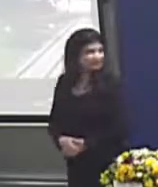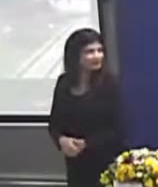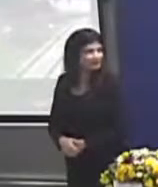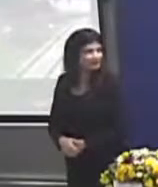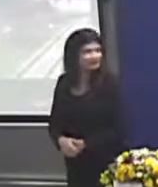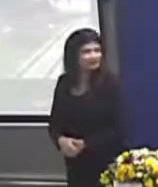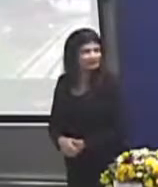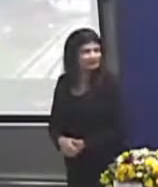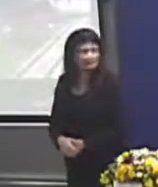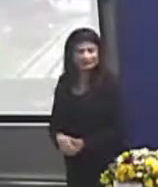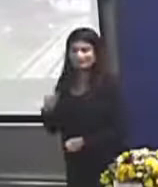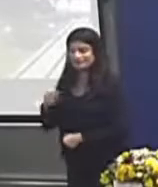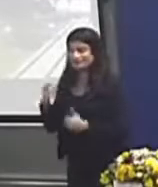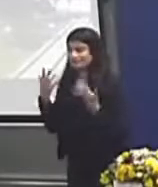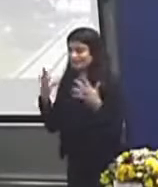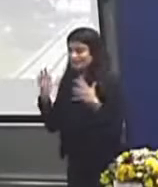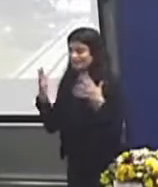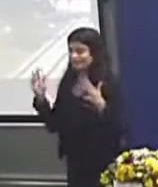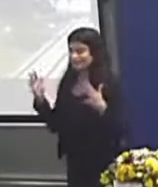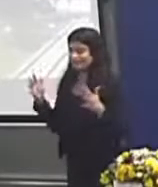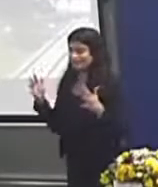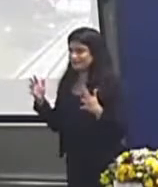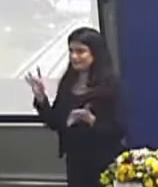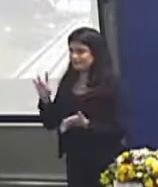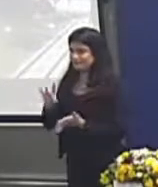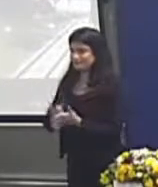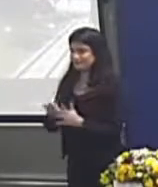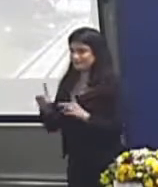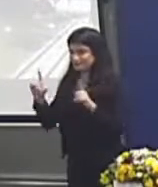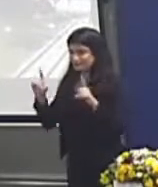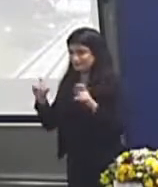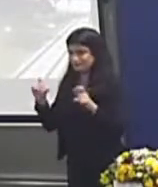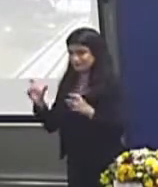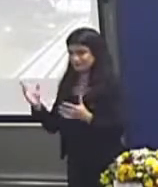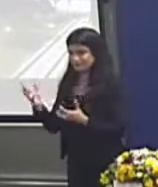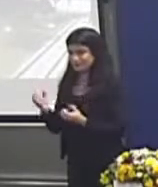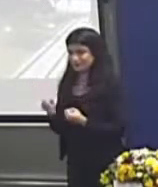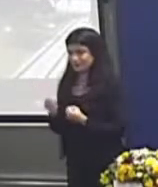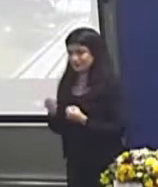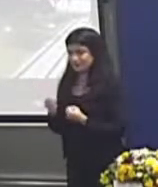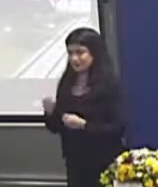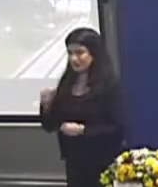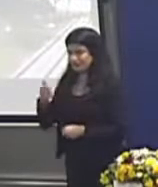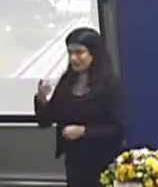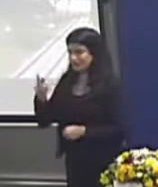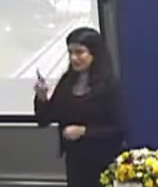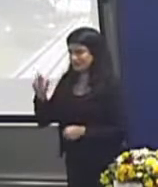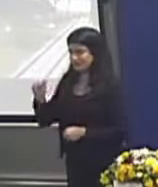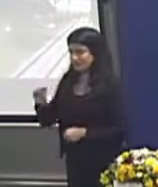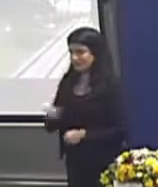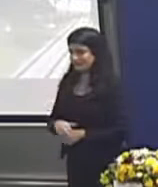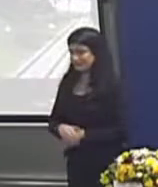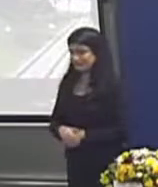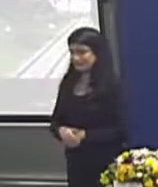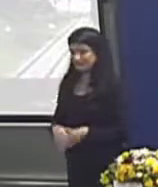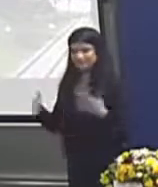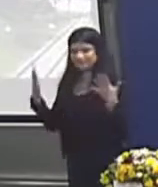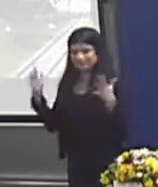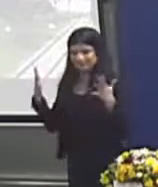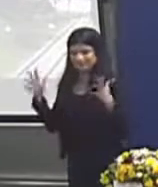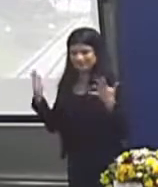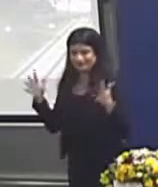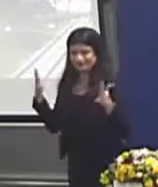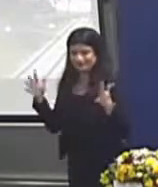da homenagem recebida pela senhora Ana Sandra Fernandes Nóbrega. Mais uma salva de palmas,